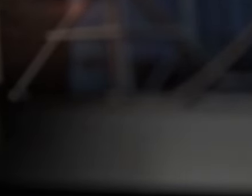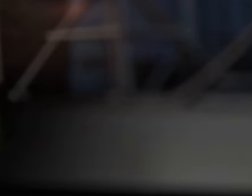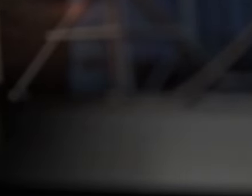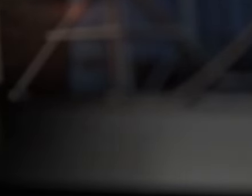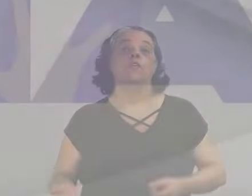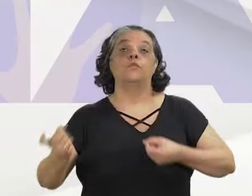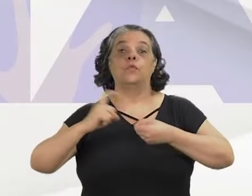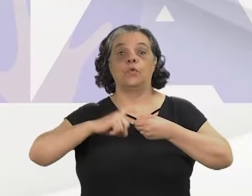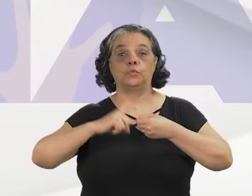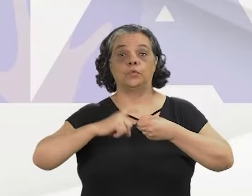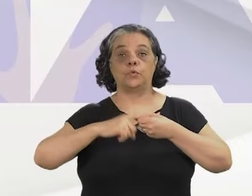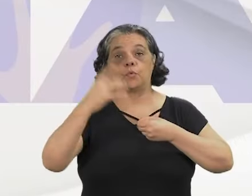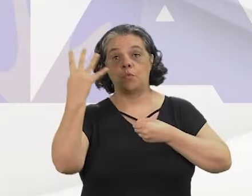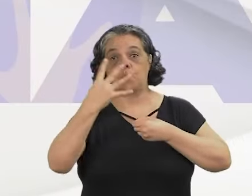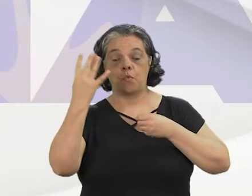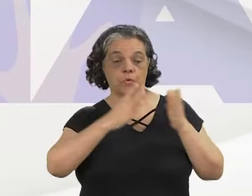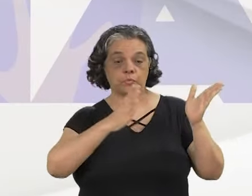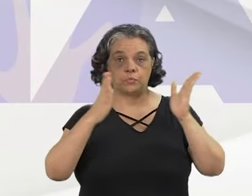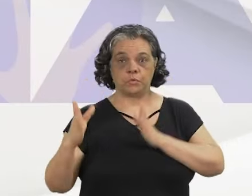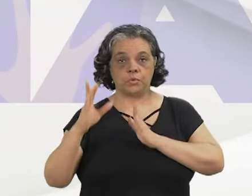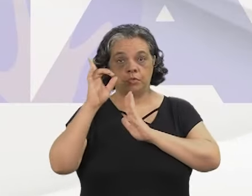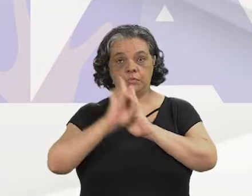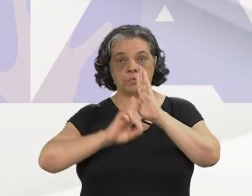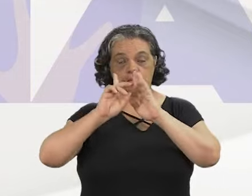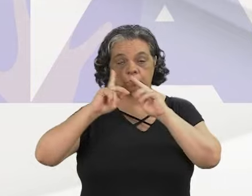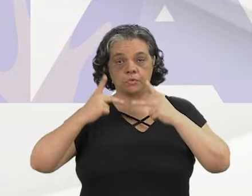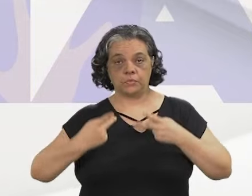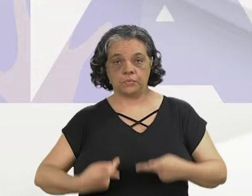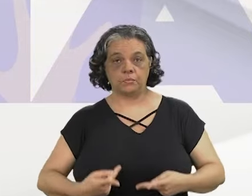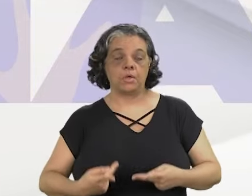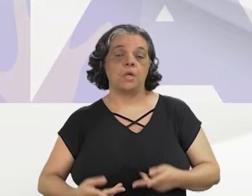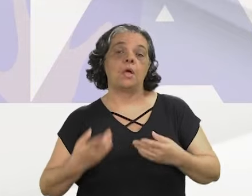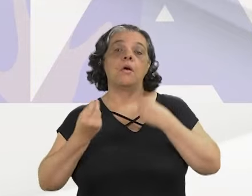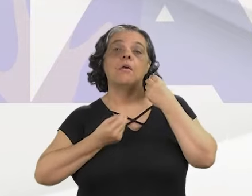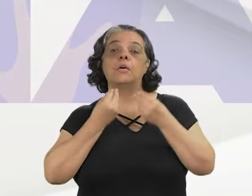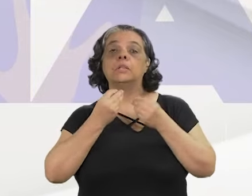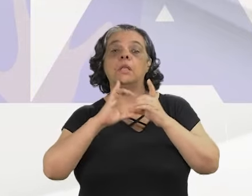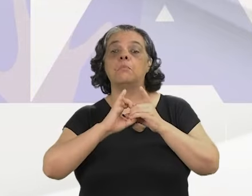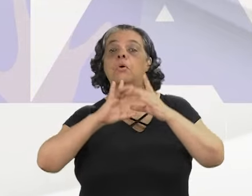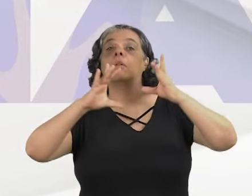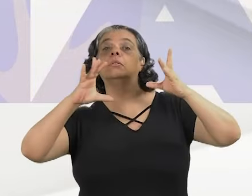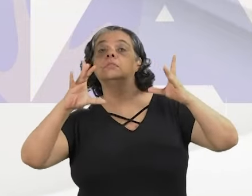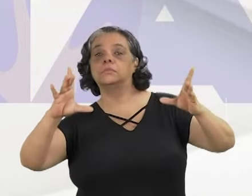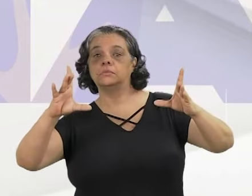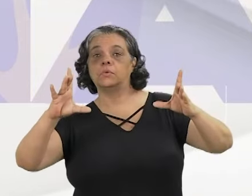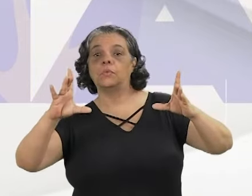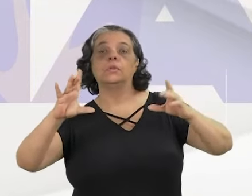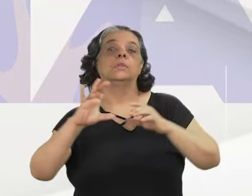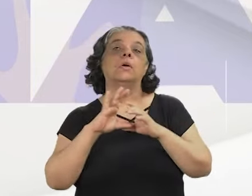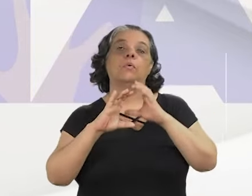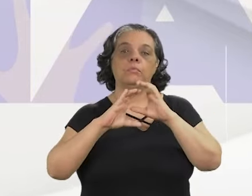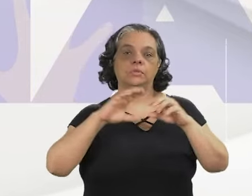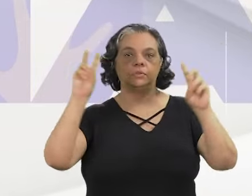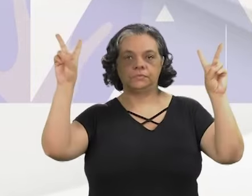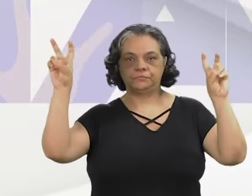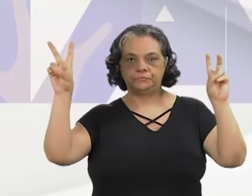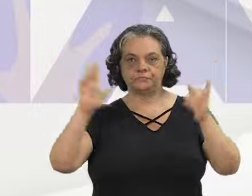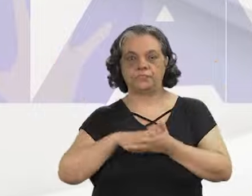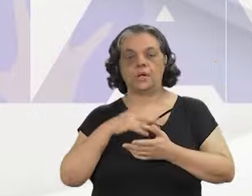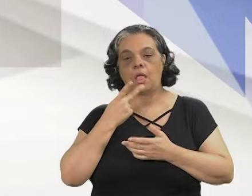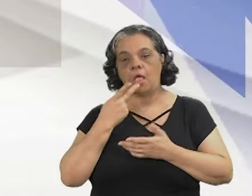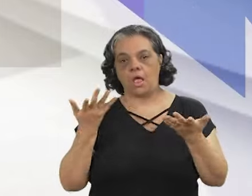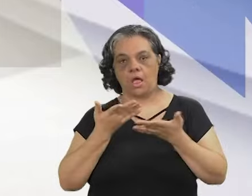pouco estamos de volta com o quarto bloco do TV Direitos Humanos que nesta edição tem como tema democratização da comunicação